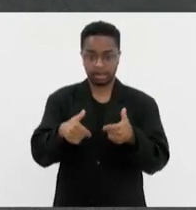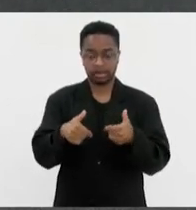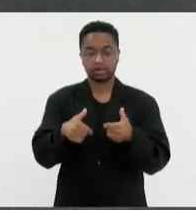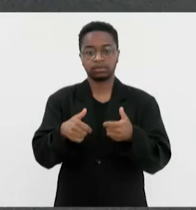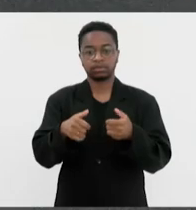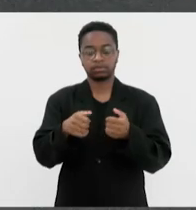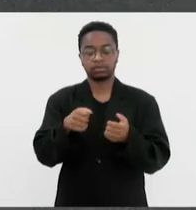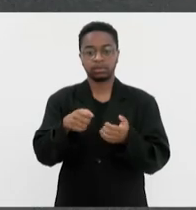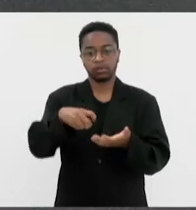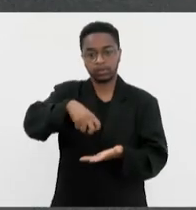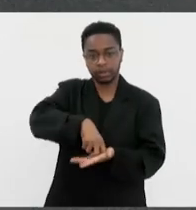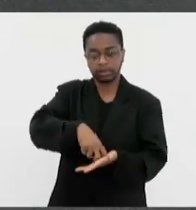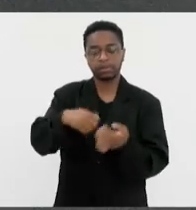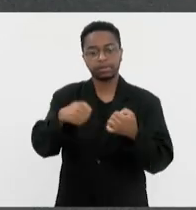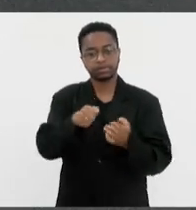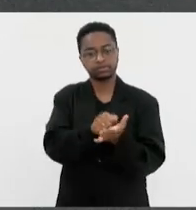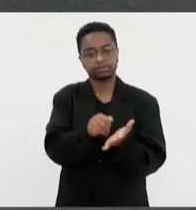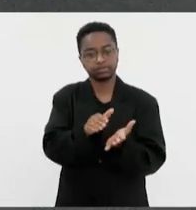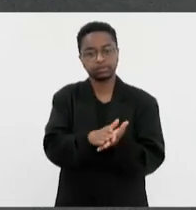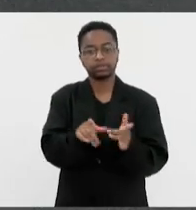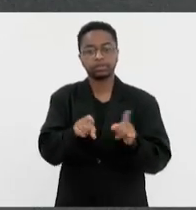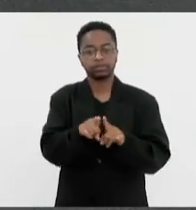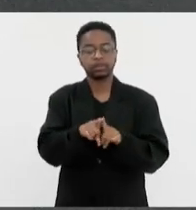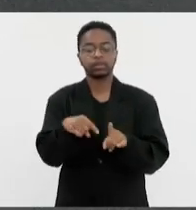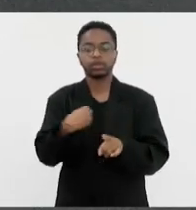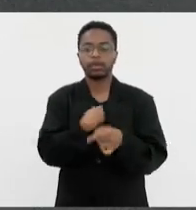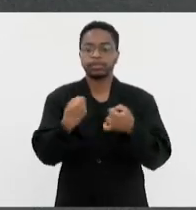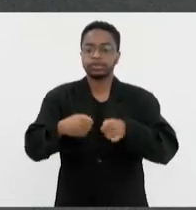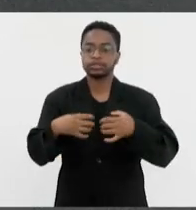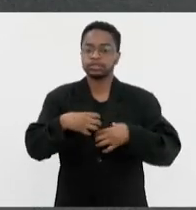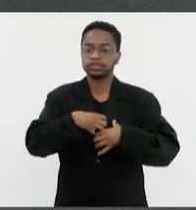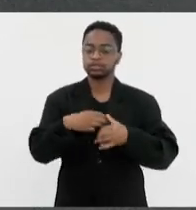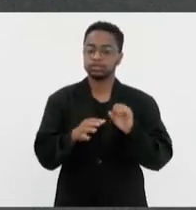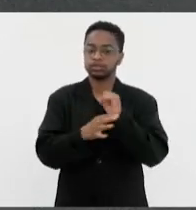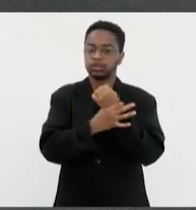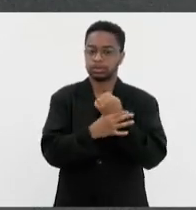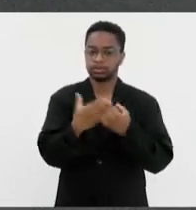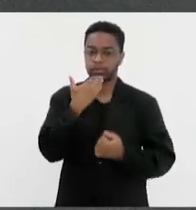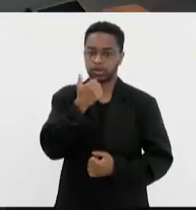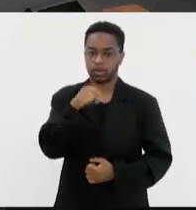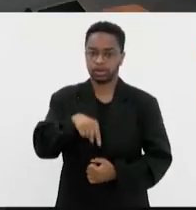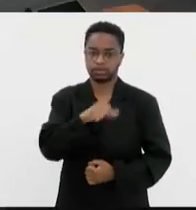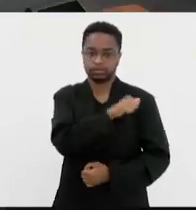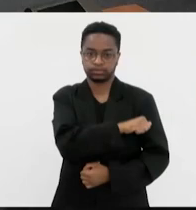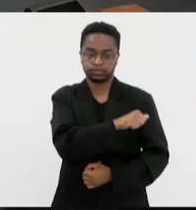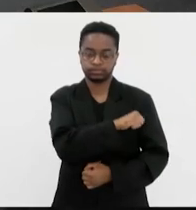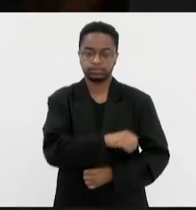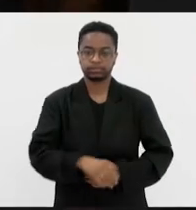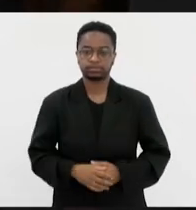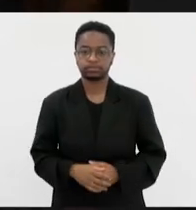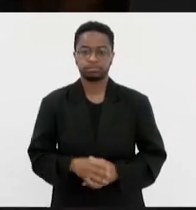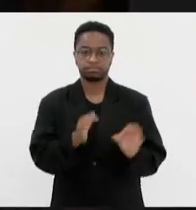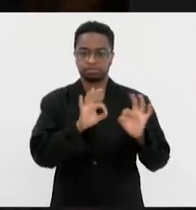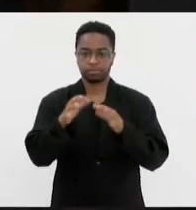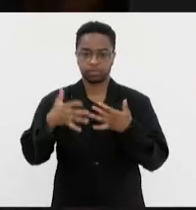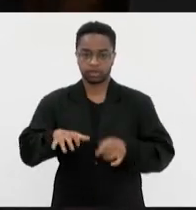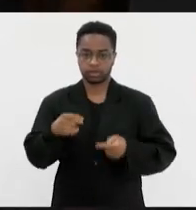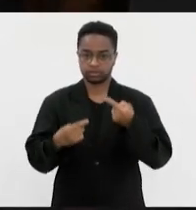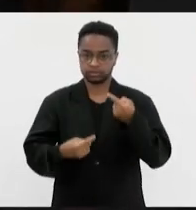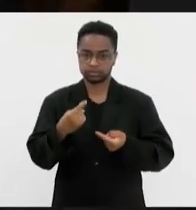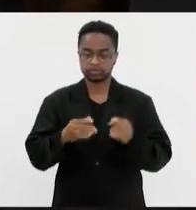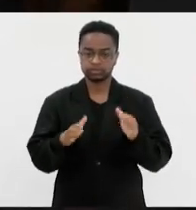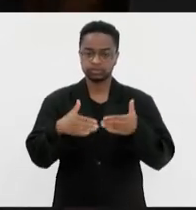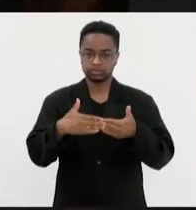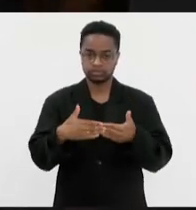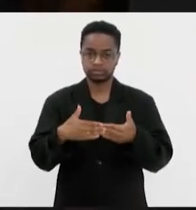punidos e que a gente tenha uma sensação de segurança, uma segurança melhor do nosso Estado. Obrigado, presidente. Não havendo mais quem queira discutir, encerrada